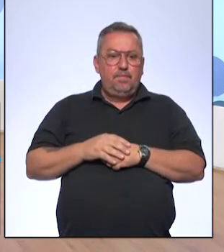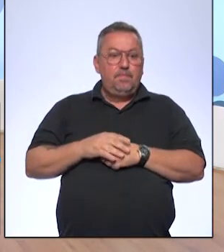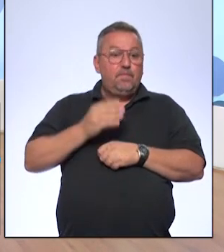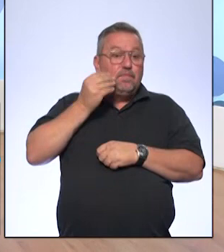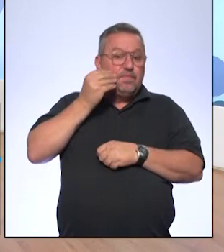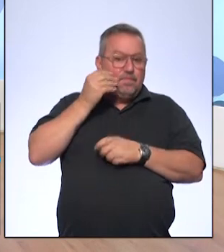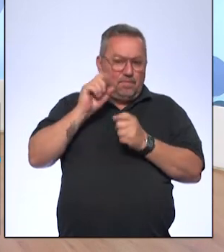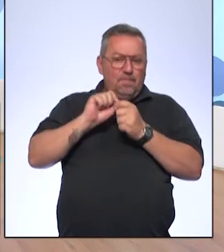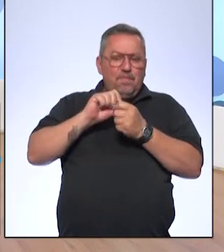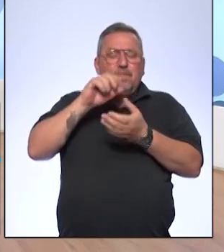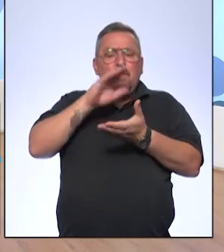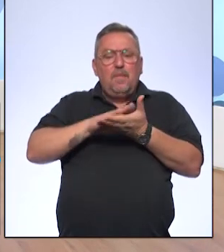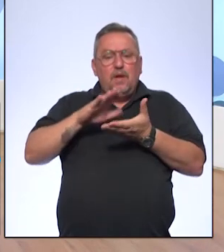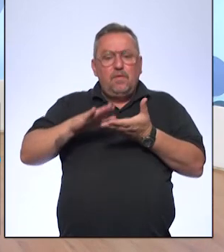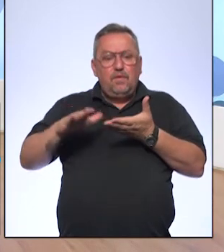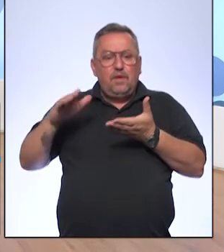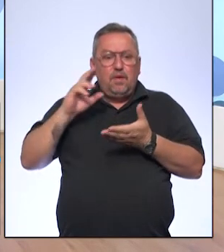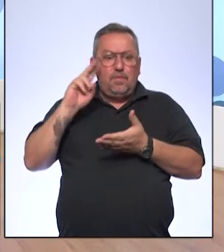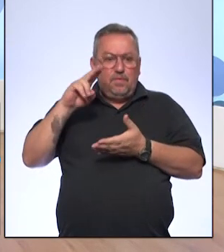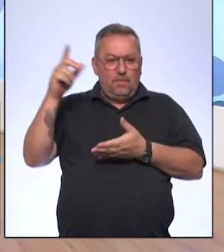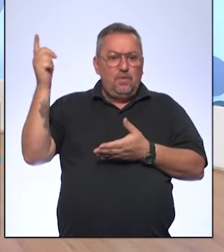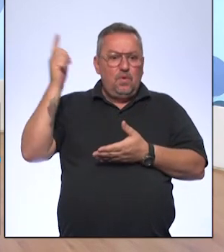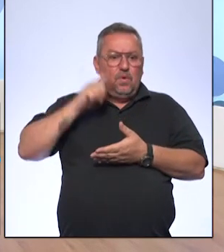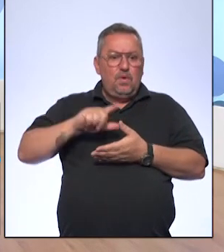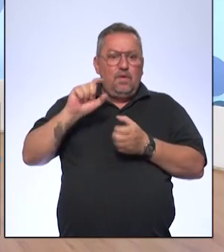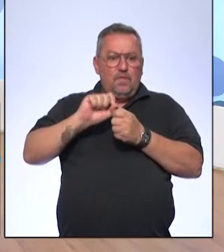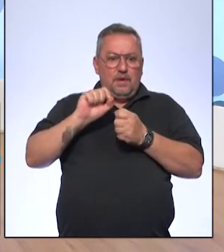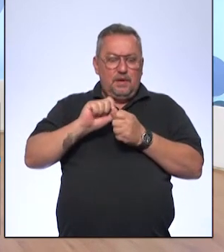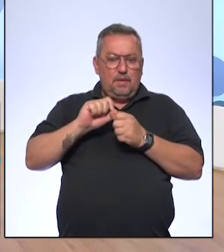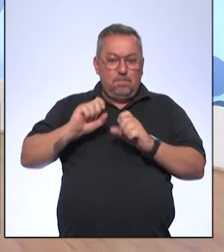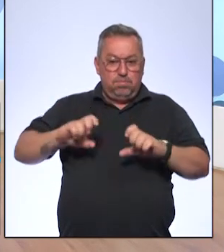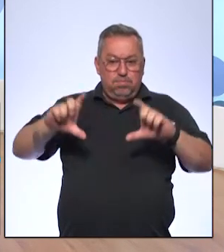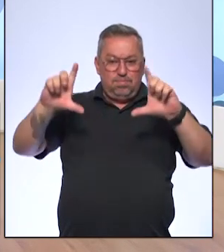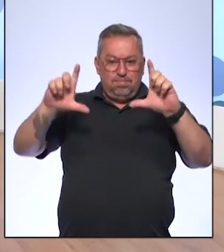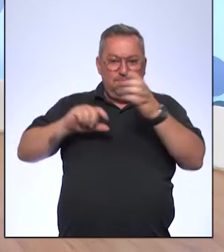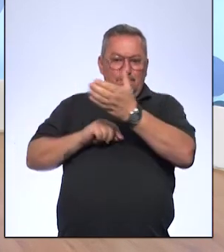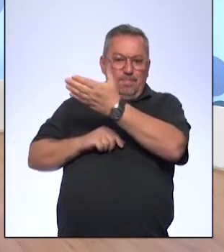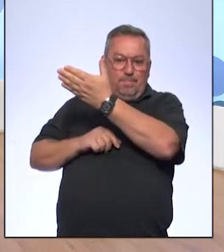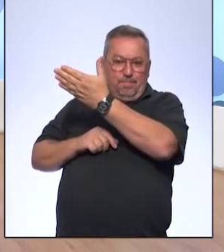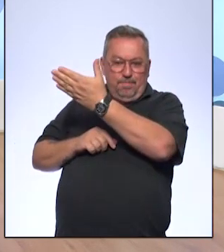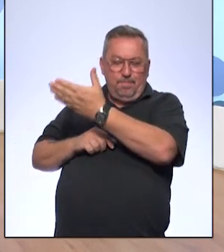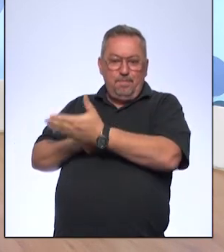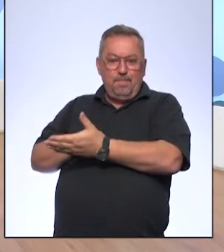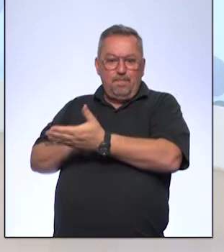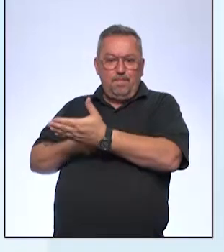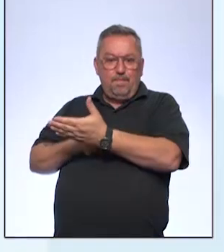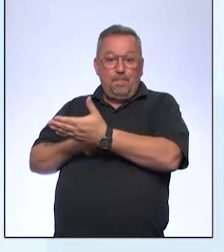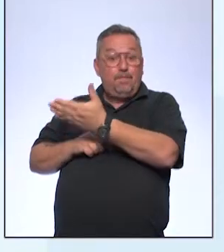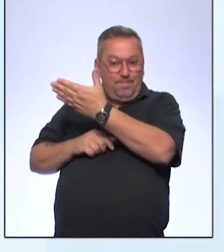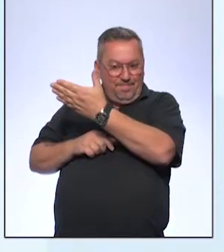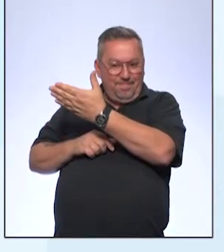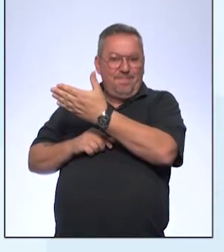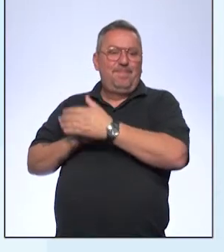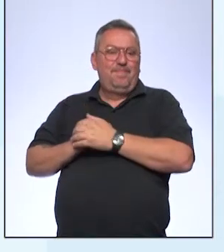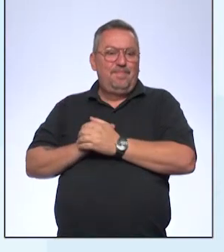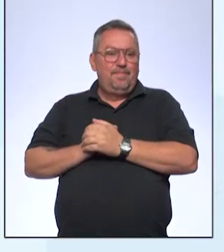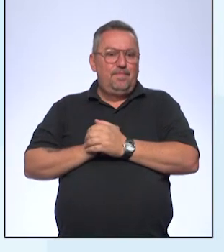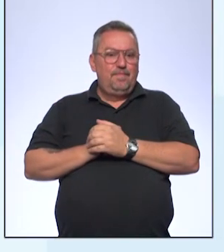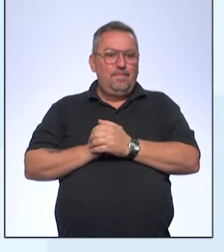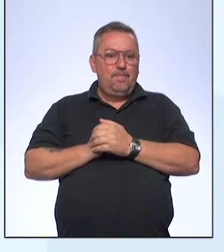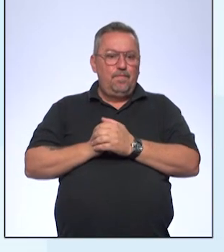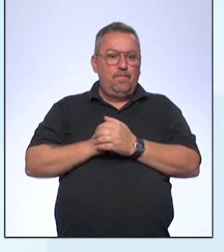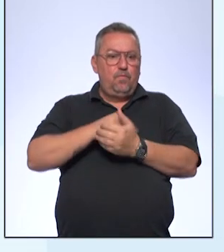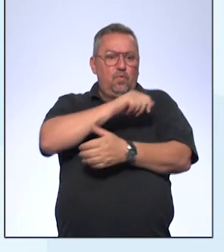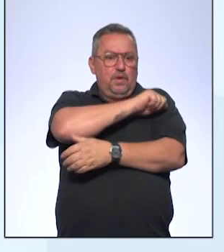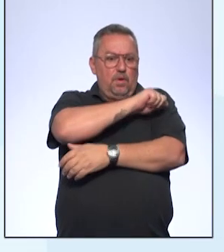então, fazer uma atividade e ver se vocês conseguem executar. Na telinha de vocês vai aparecer essa primeira atividade que está assim, ó.